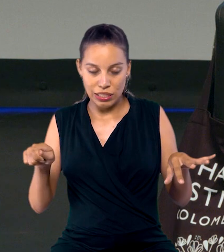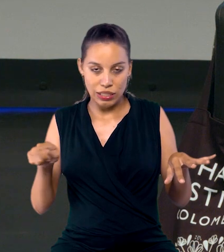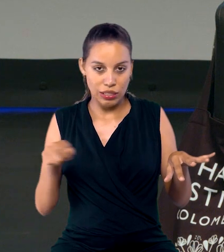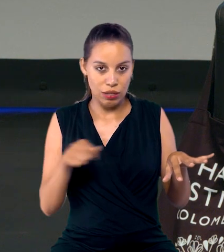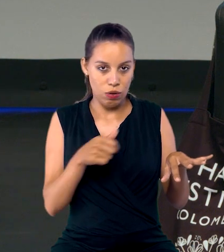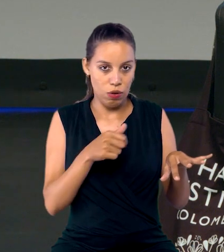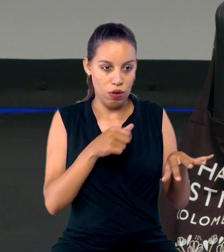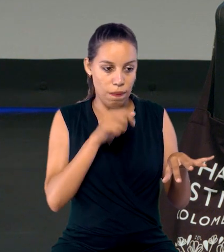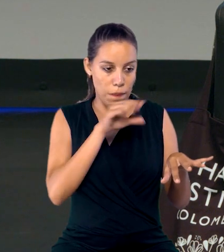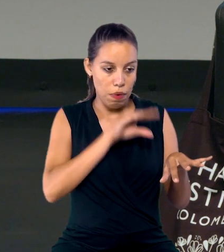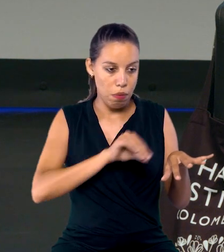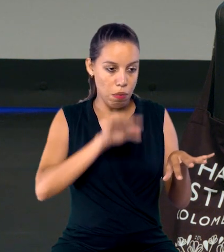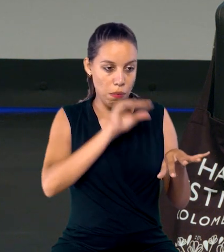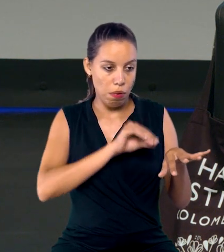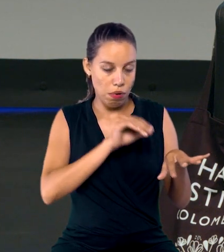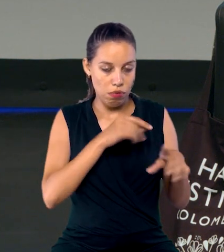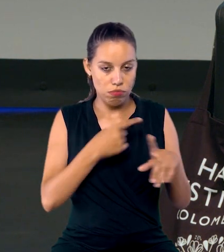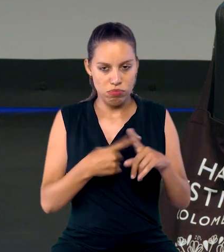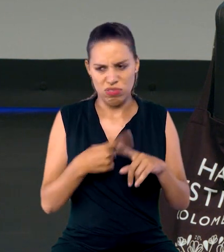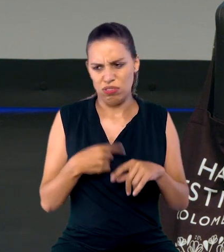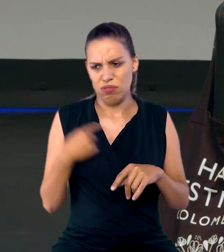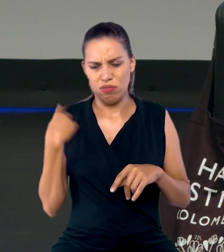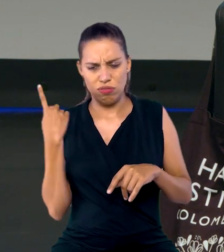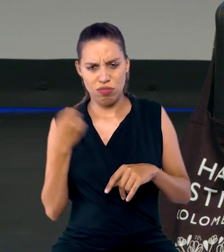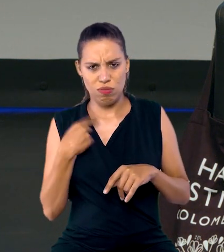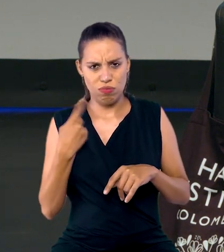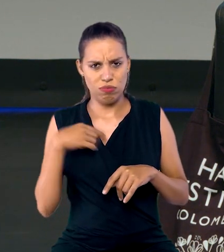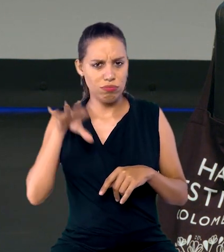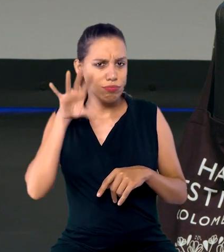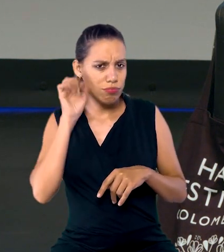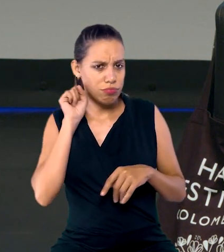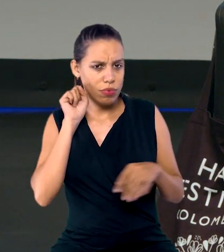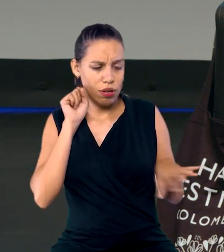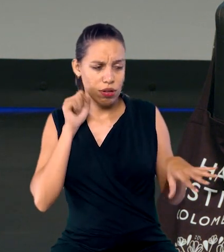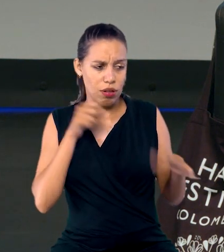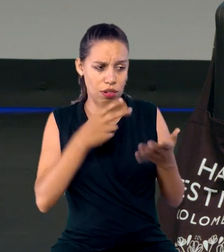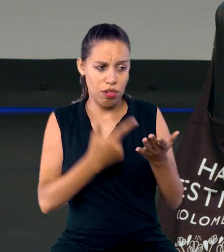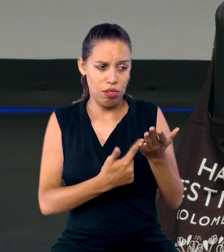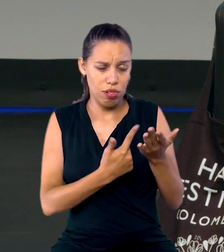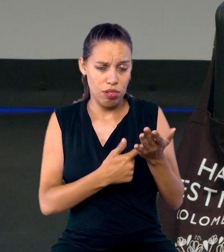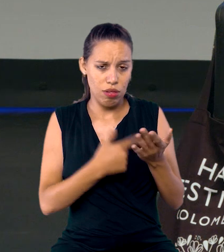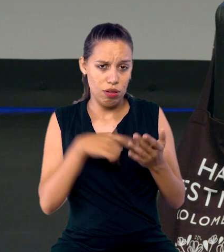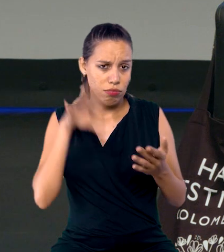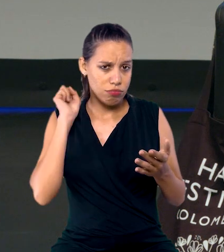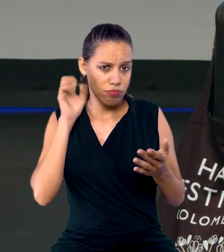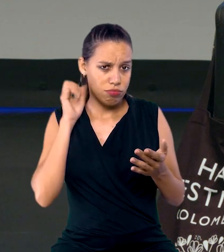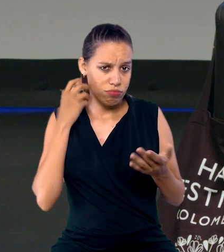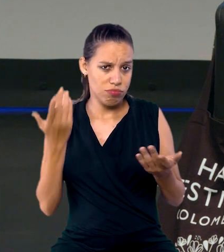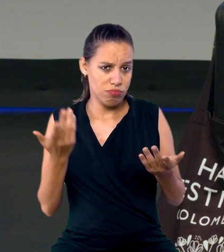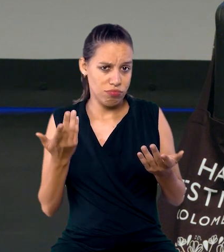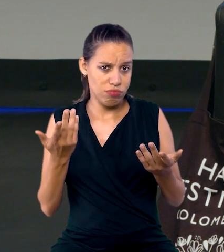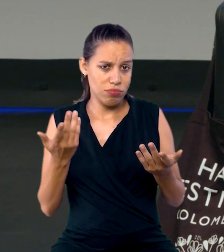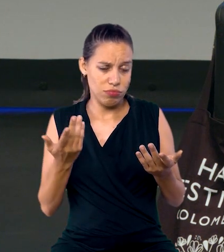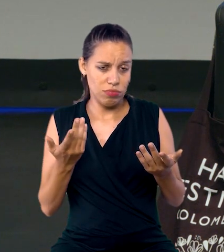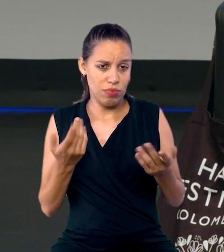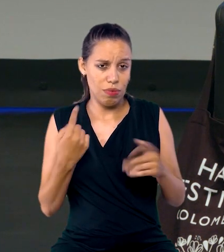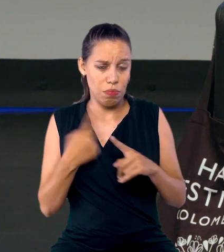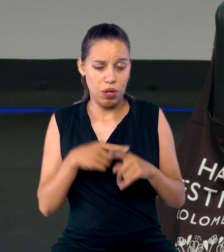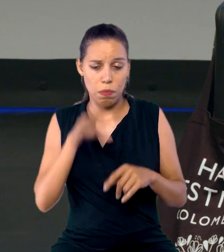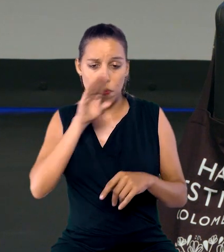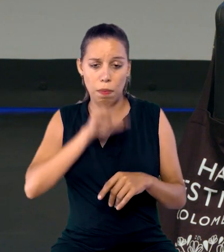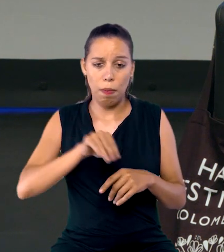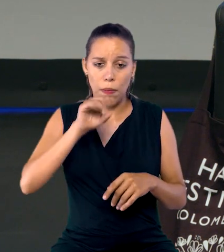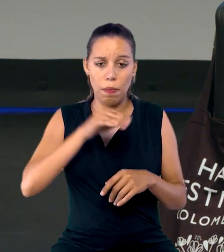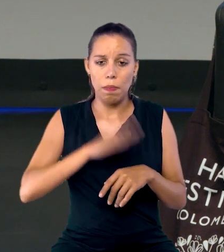rígida, porque a gente escuta os livros também e, ao mesmo tempo, a oralidade ela vai além,